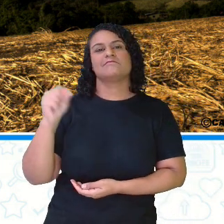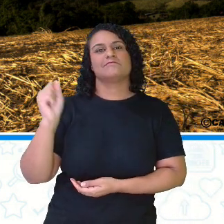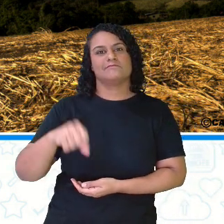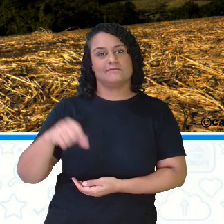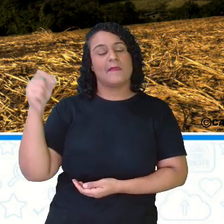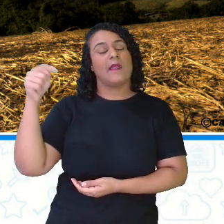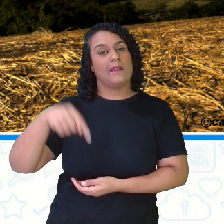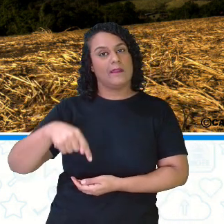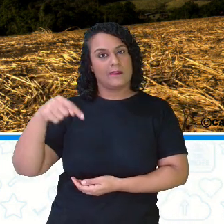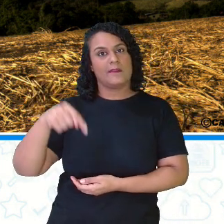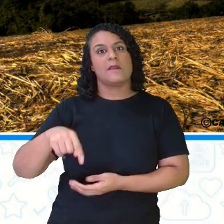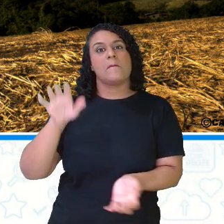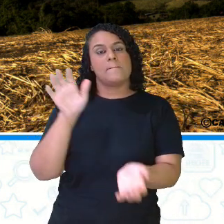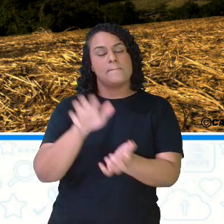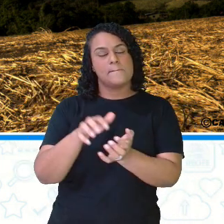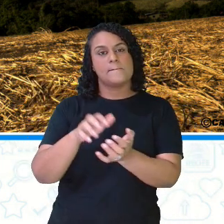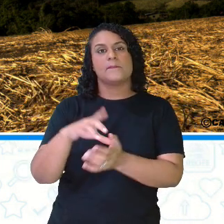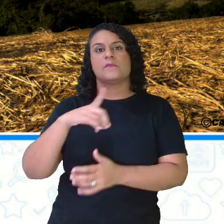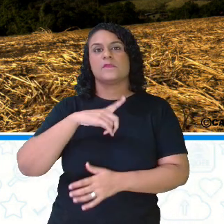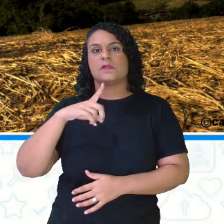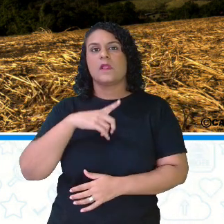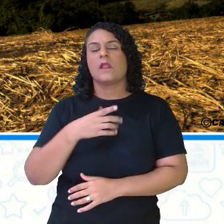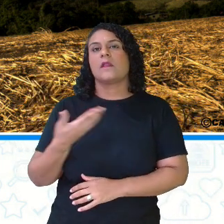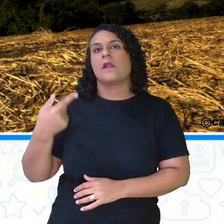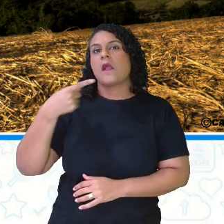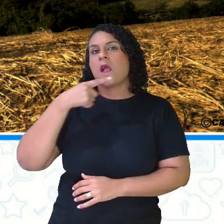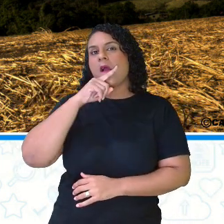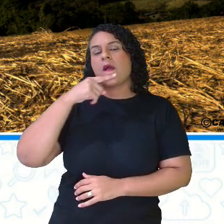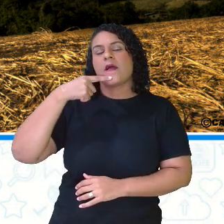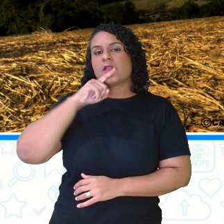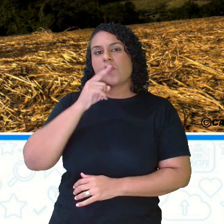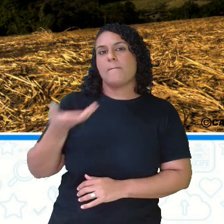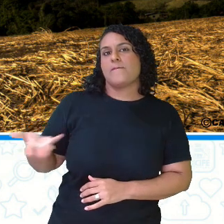Mata grande produção de açúcar que hoje também